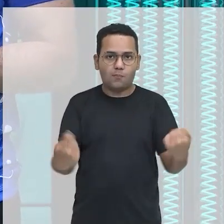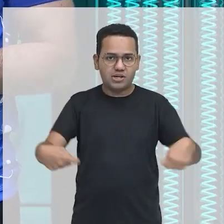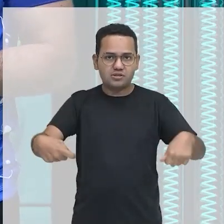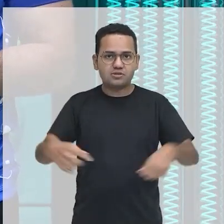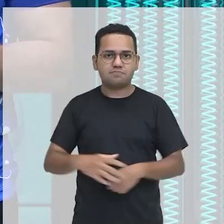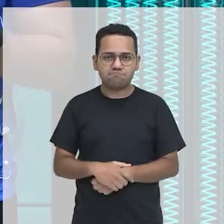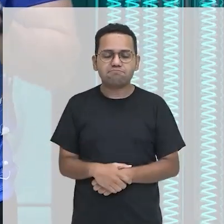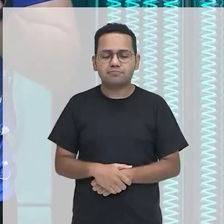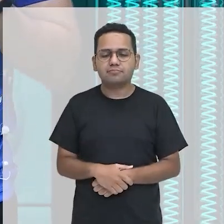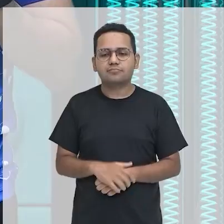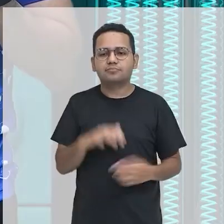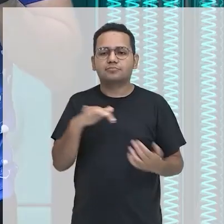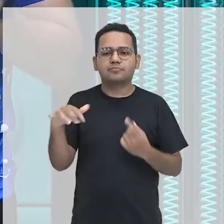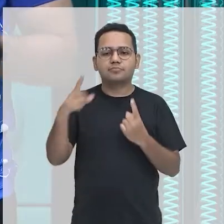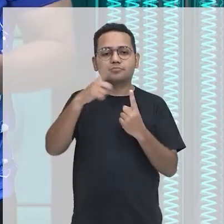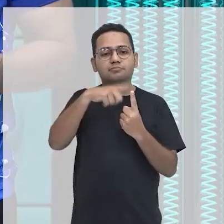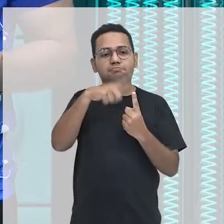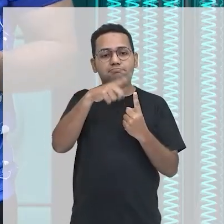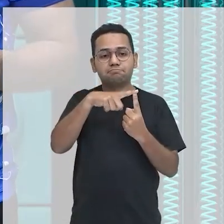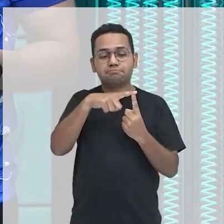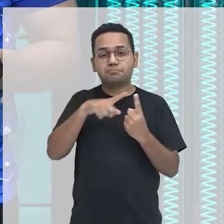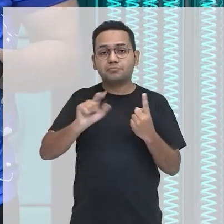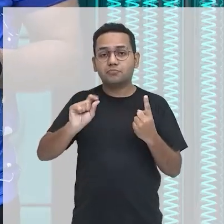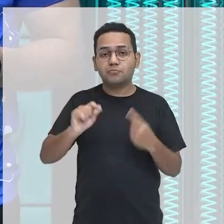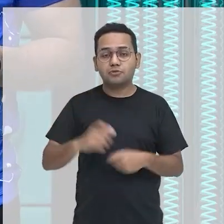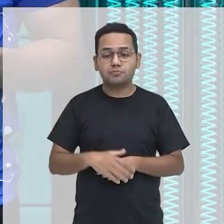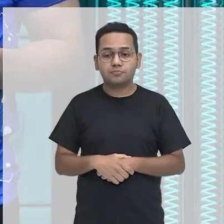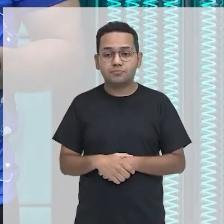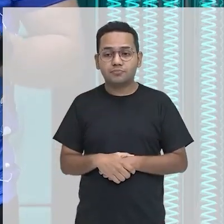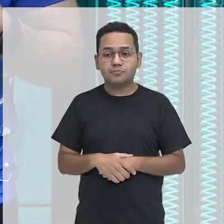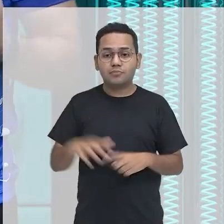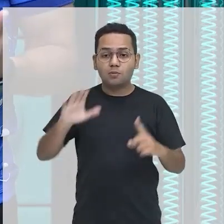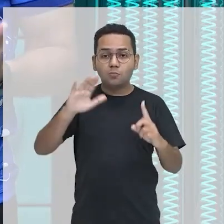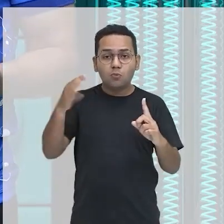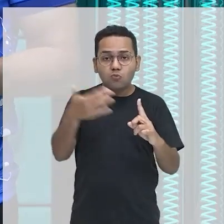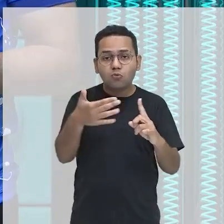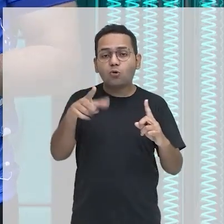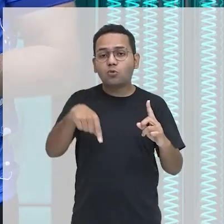do tipo 1, eu estarei falando sempre de algo, né, de